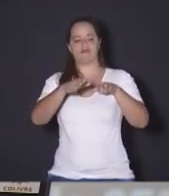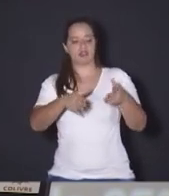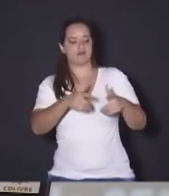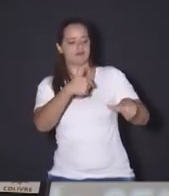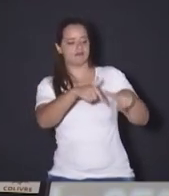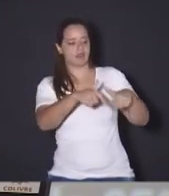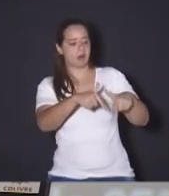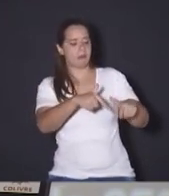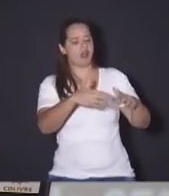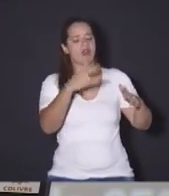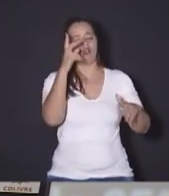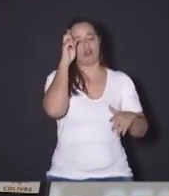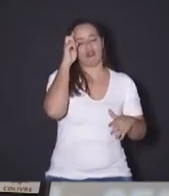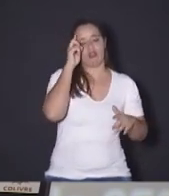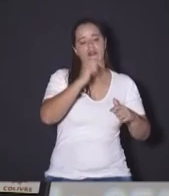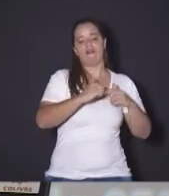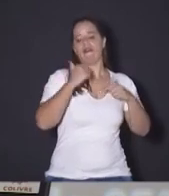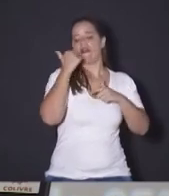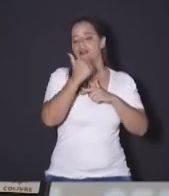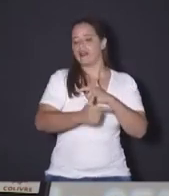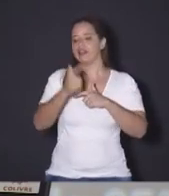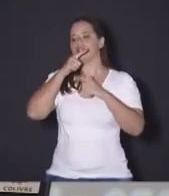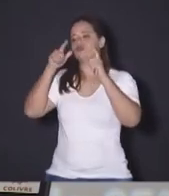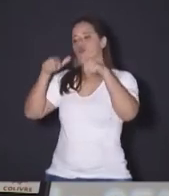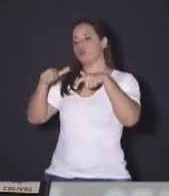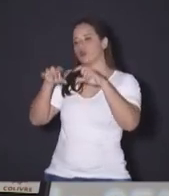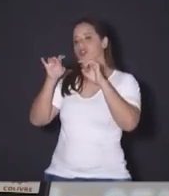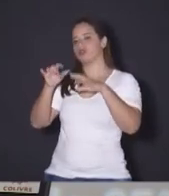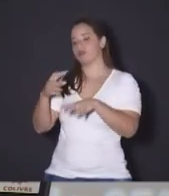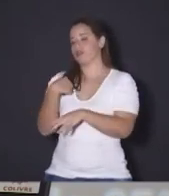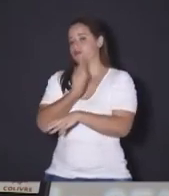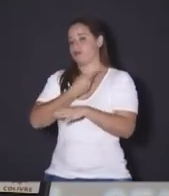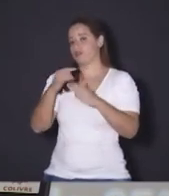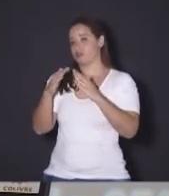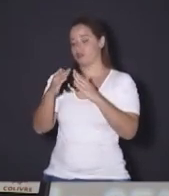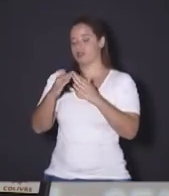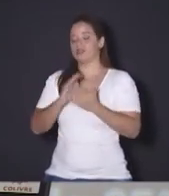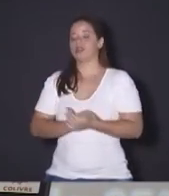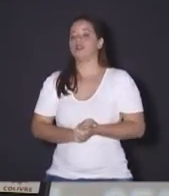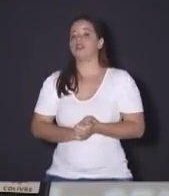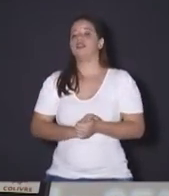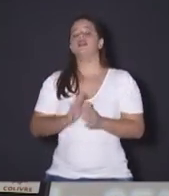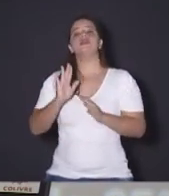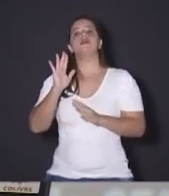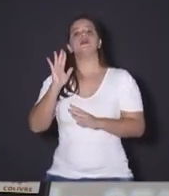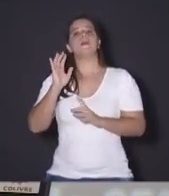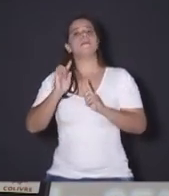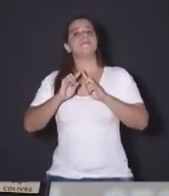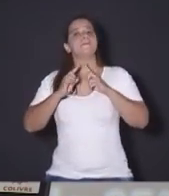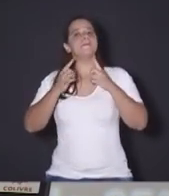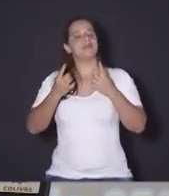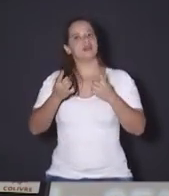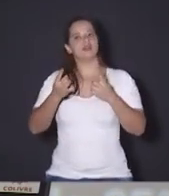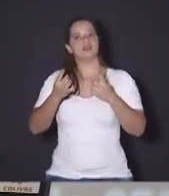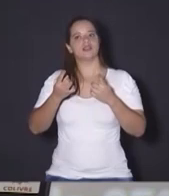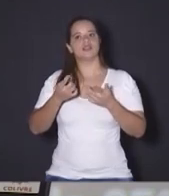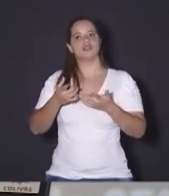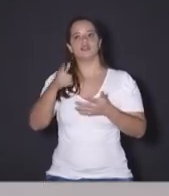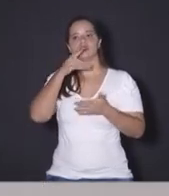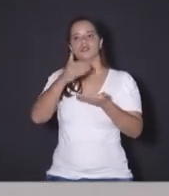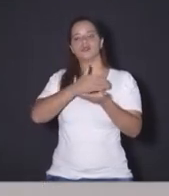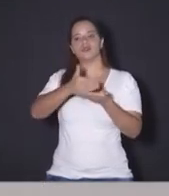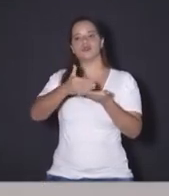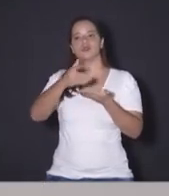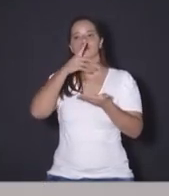além da do lugar específico dentro da nossa casa é mais no início